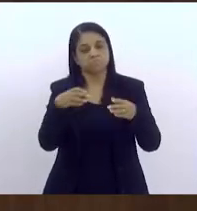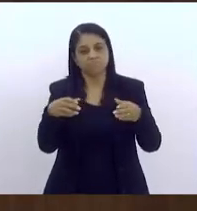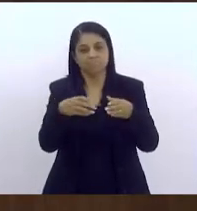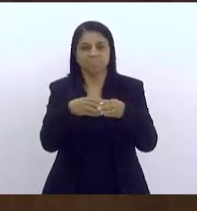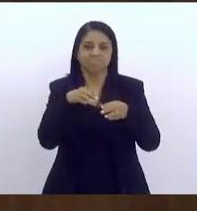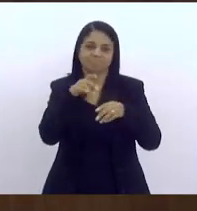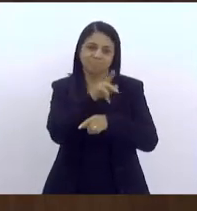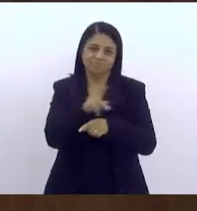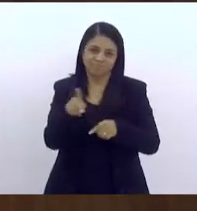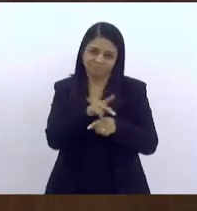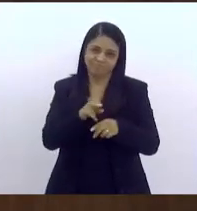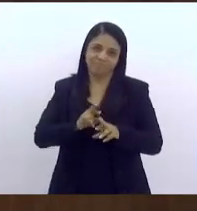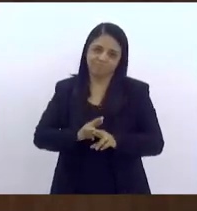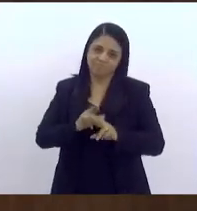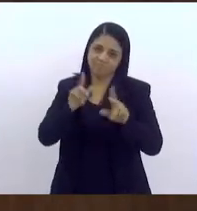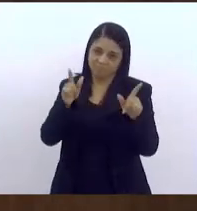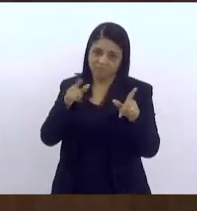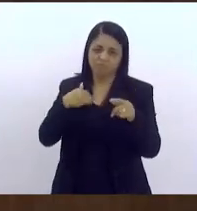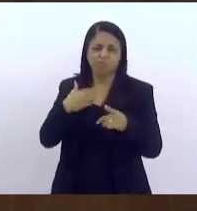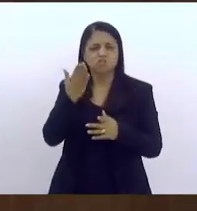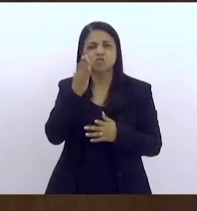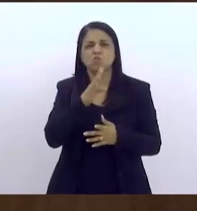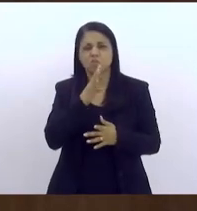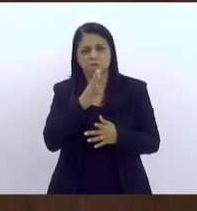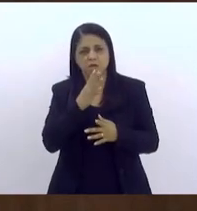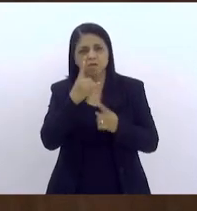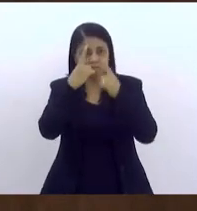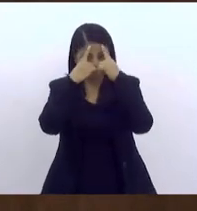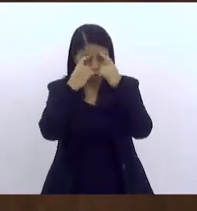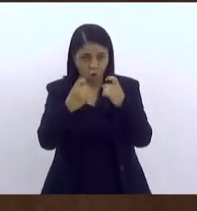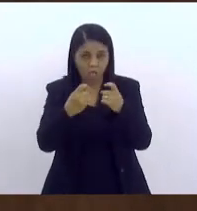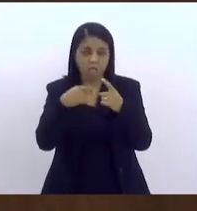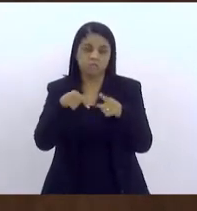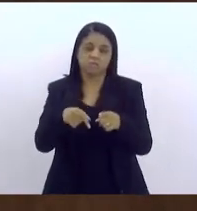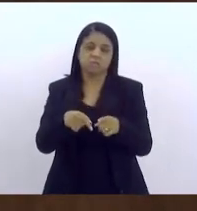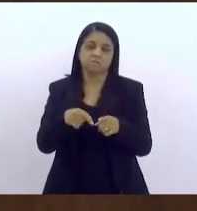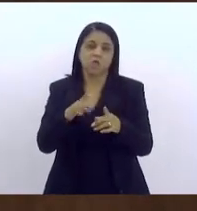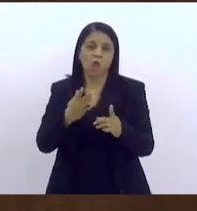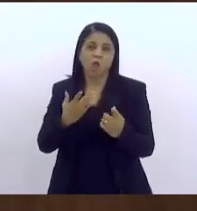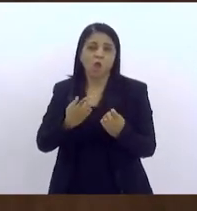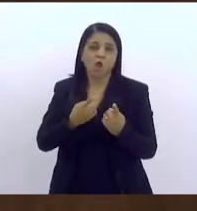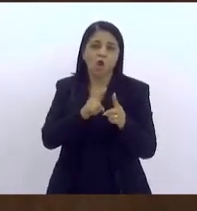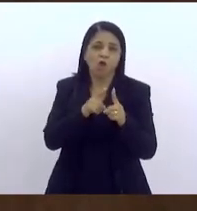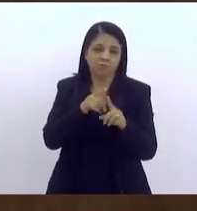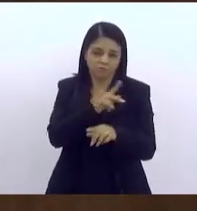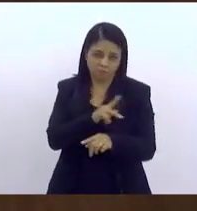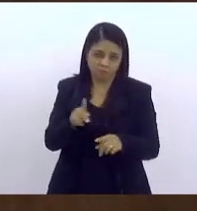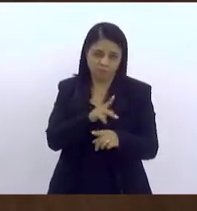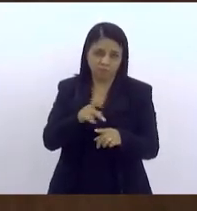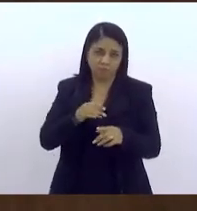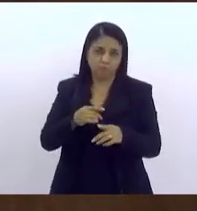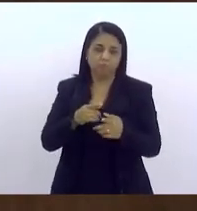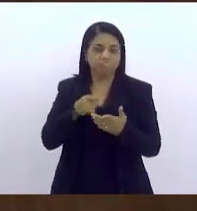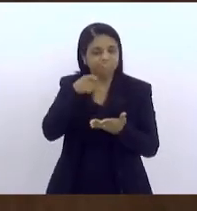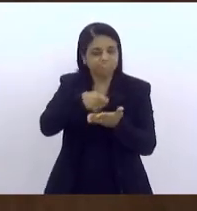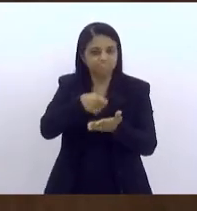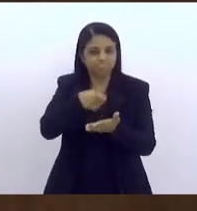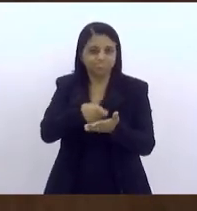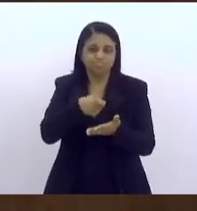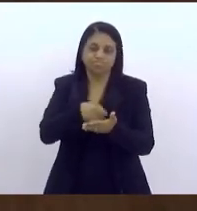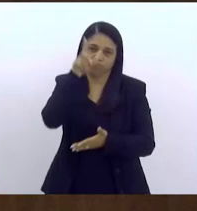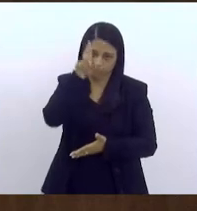e a gente conhece bem a violência que pesa sobre nós quando nós reivindicamos os nossos direitos